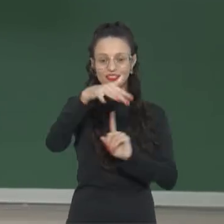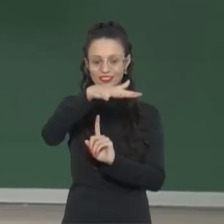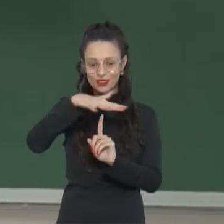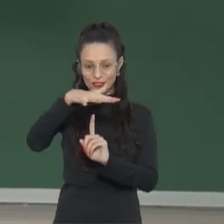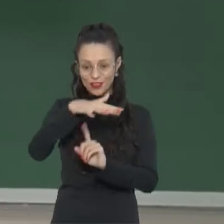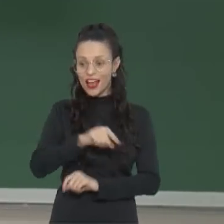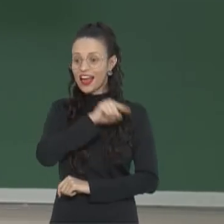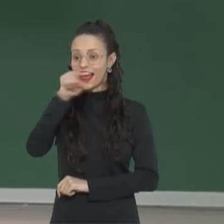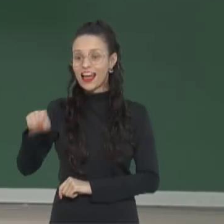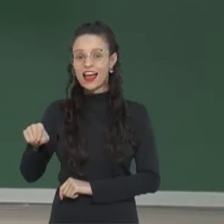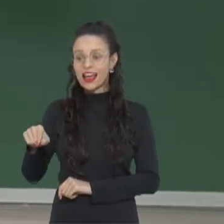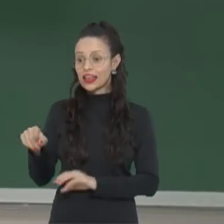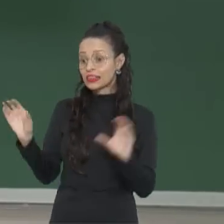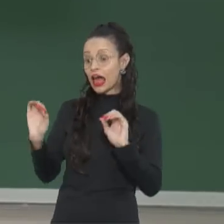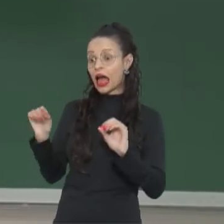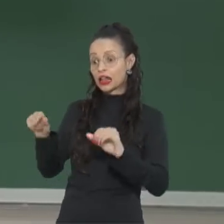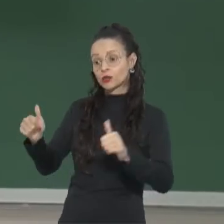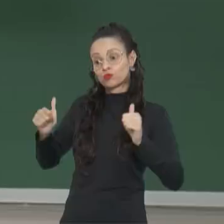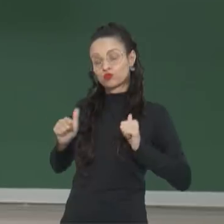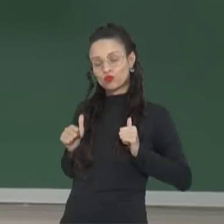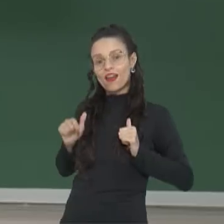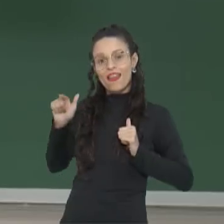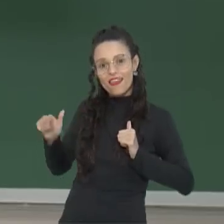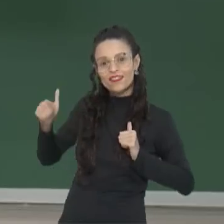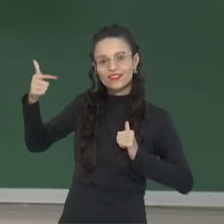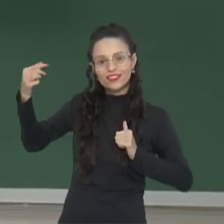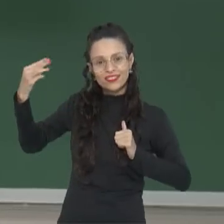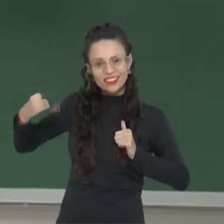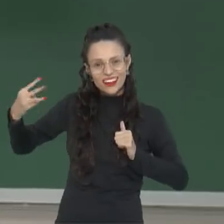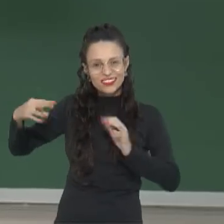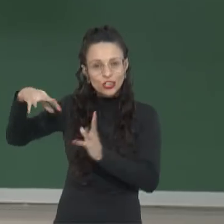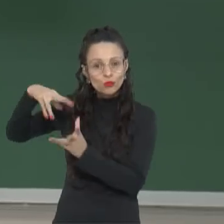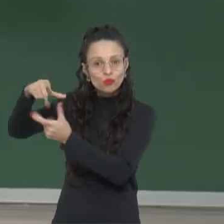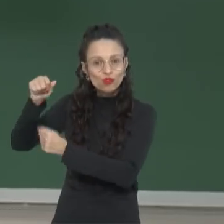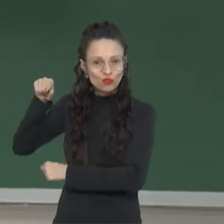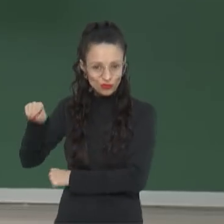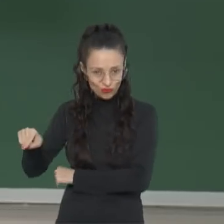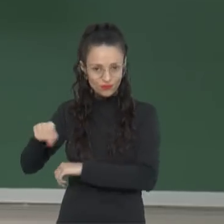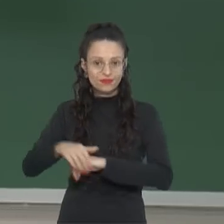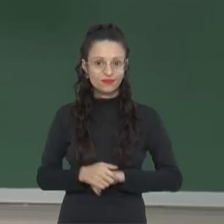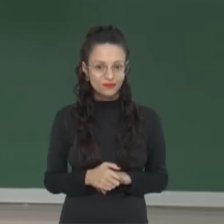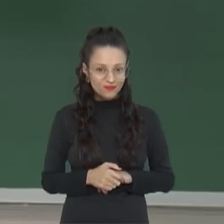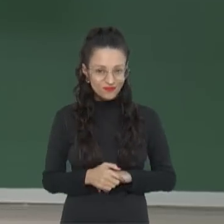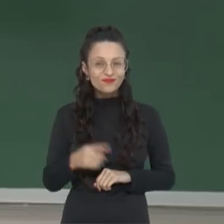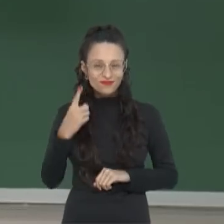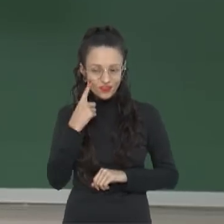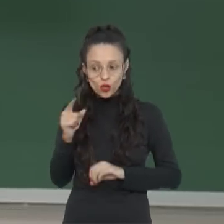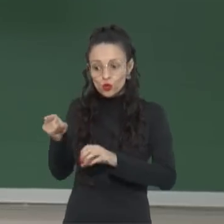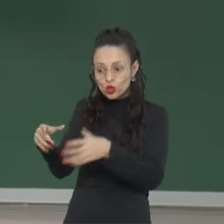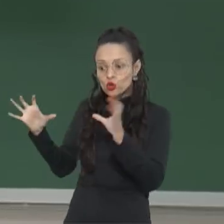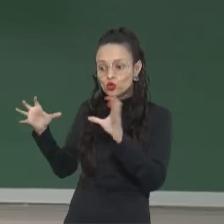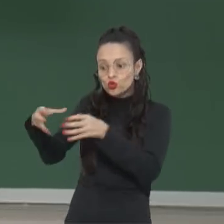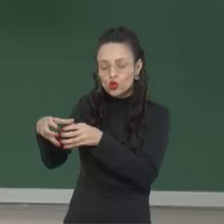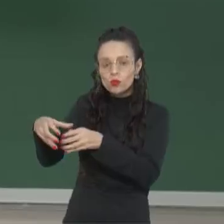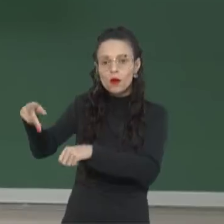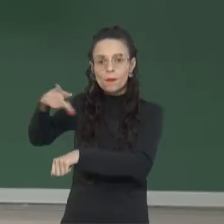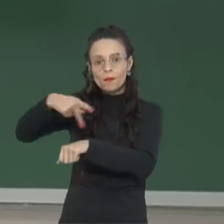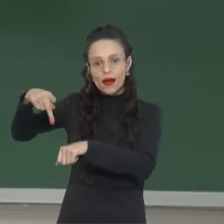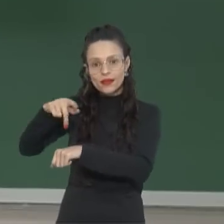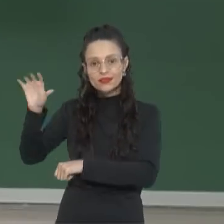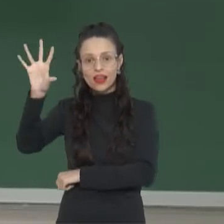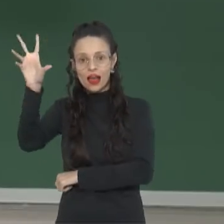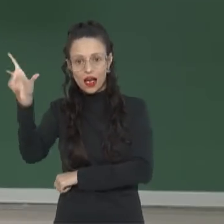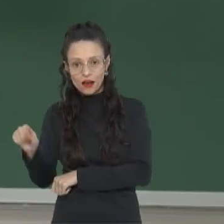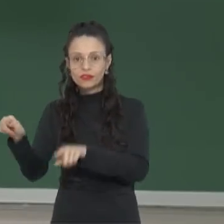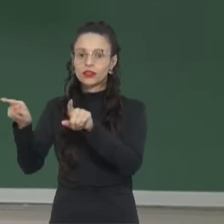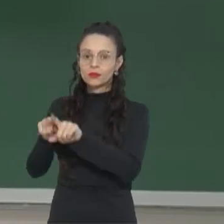socialista e os não alinhados, o terceiro mundo. Então, esse grupo de países da Ásia e da